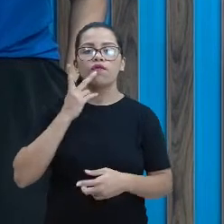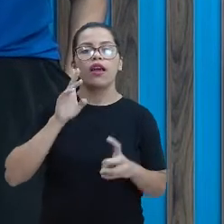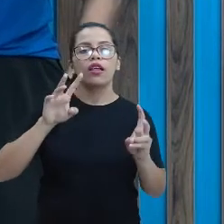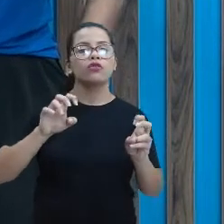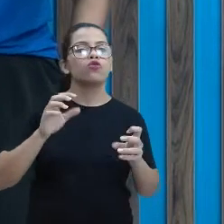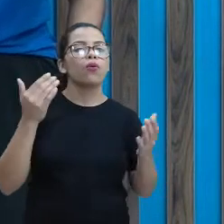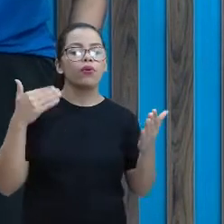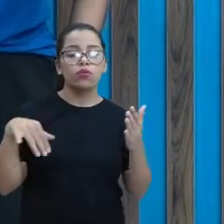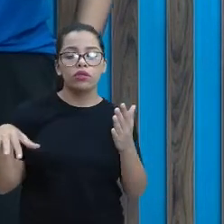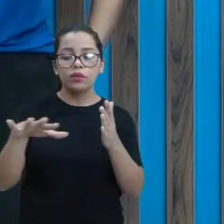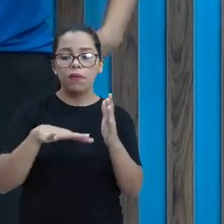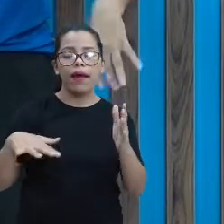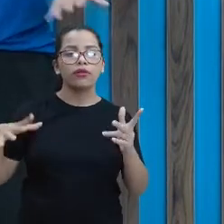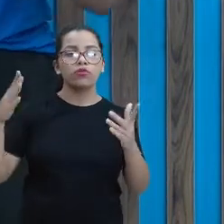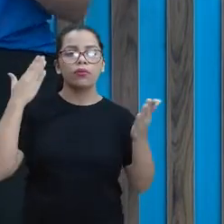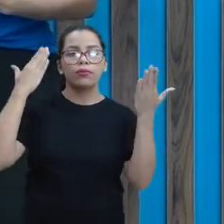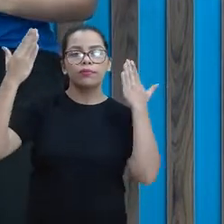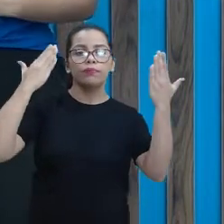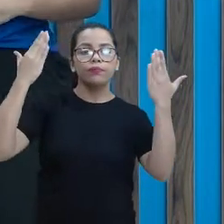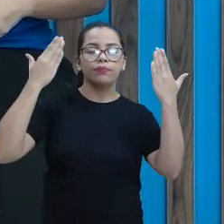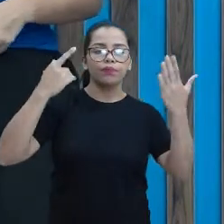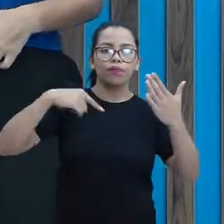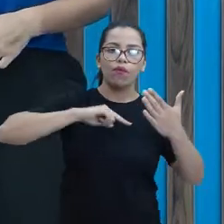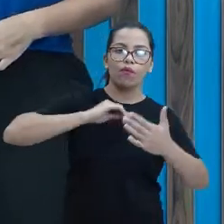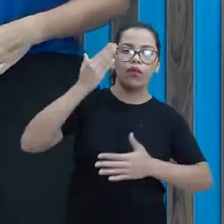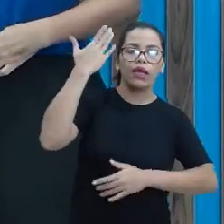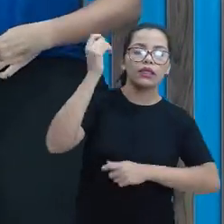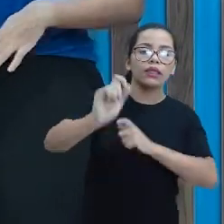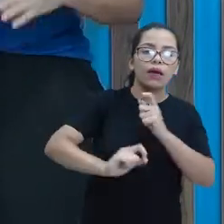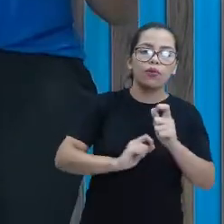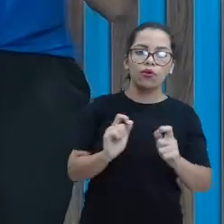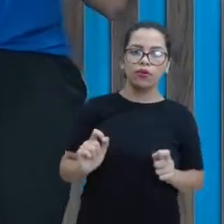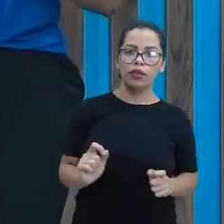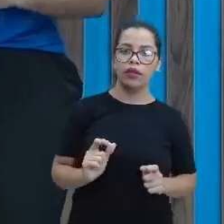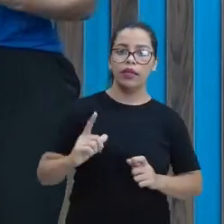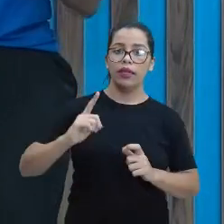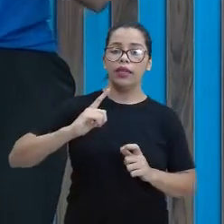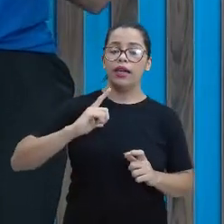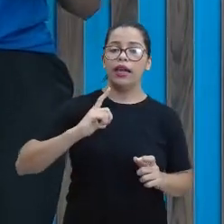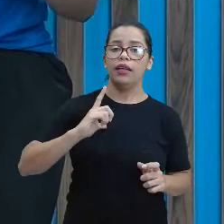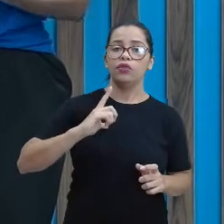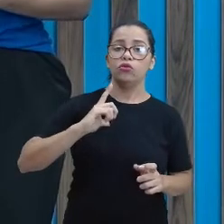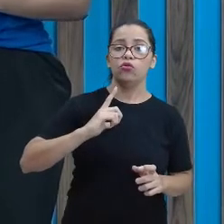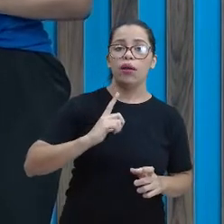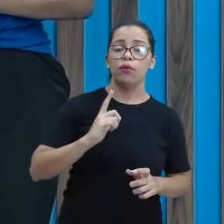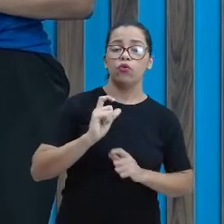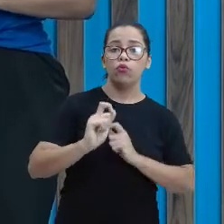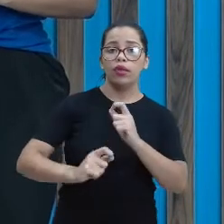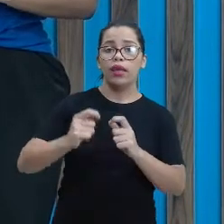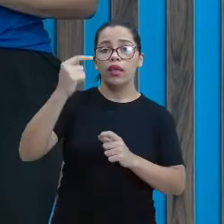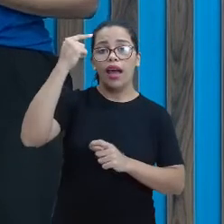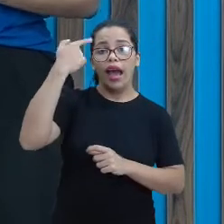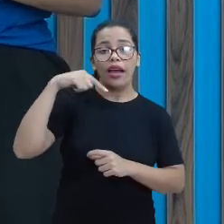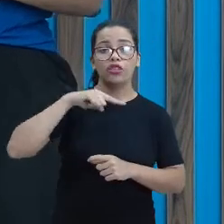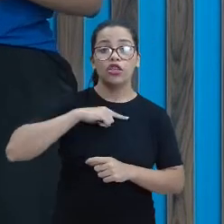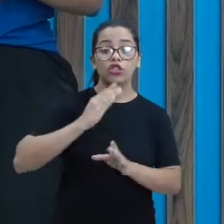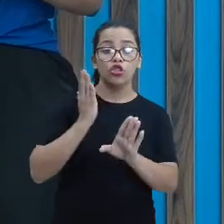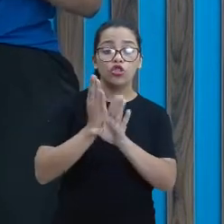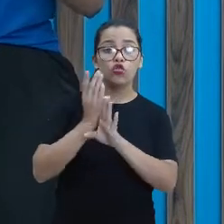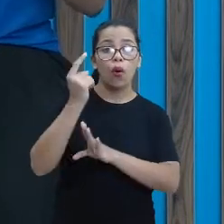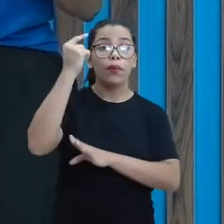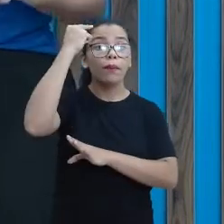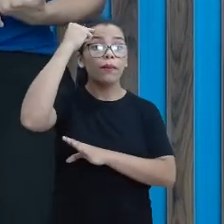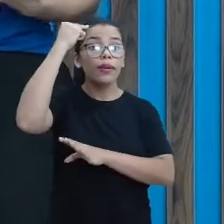espaço psicológico? A gente sabe dos pensamentos das personagens. A gente conhece